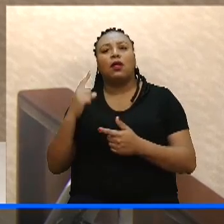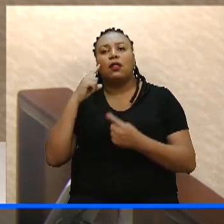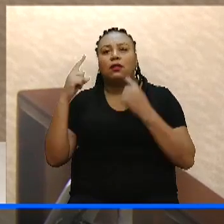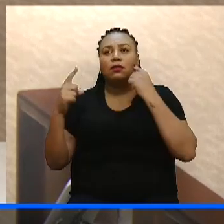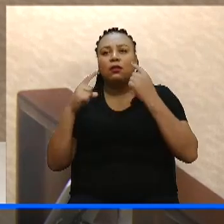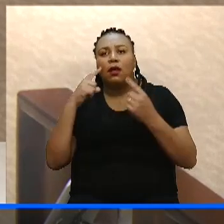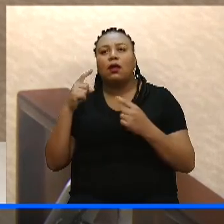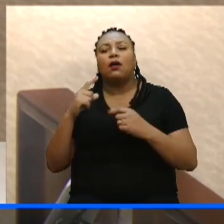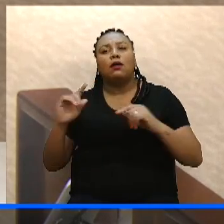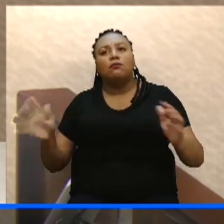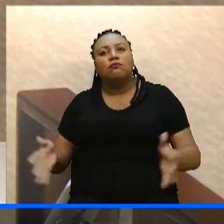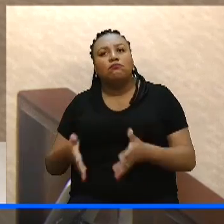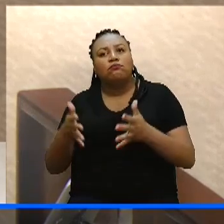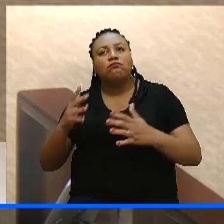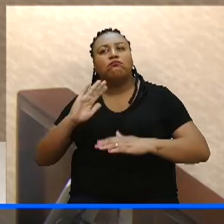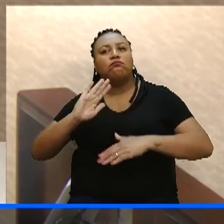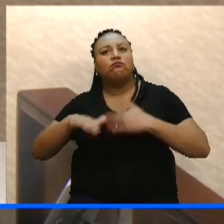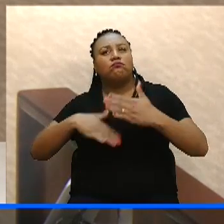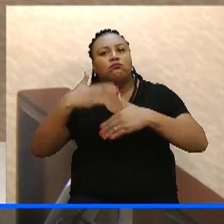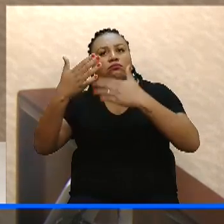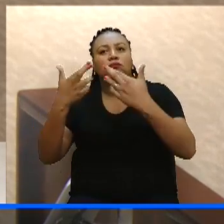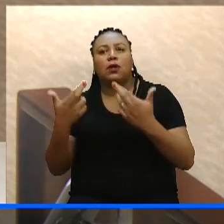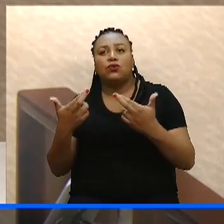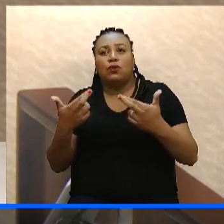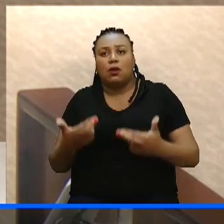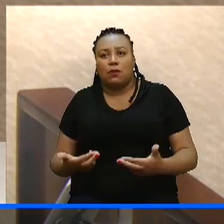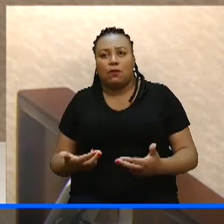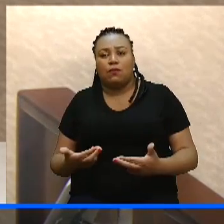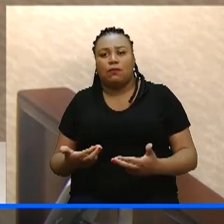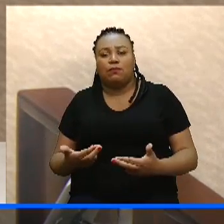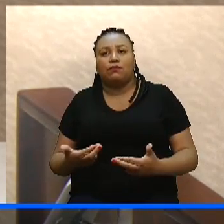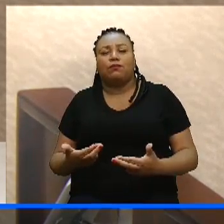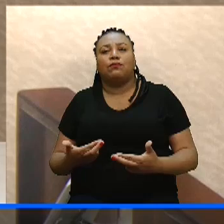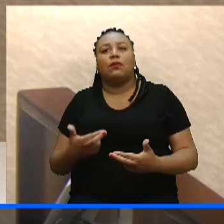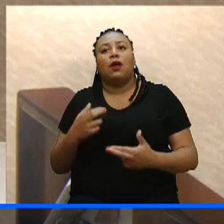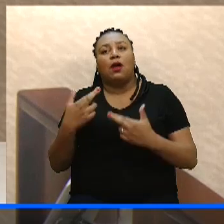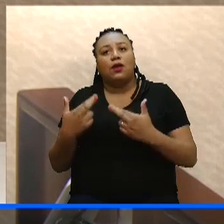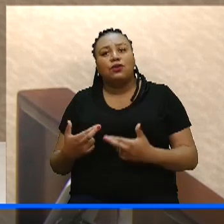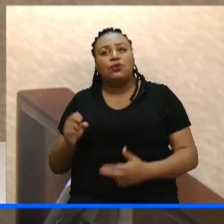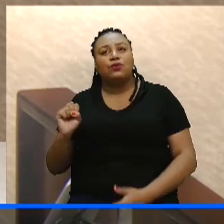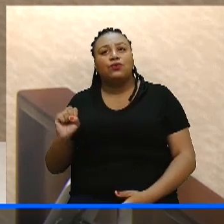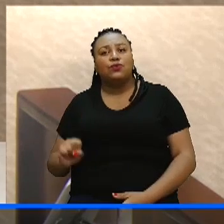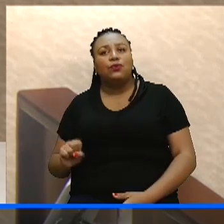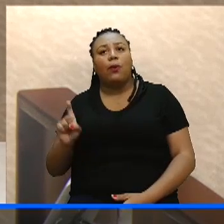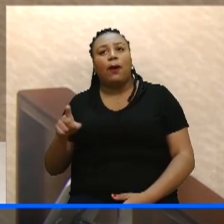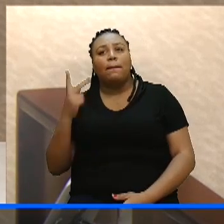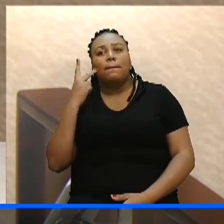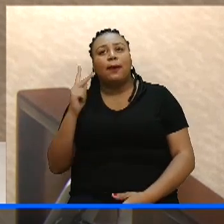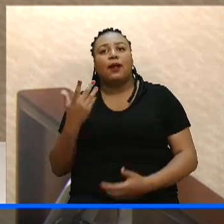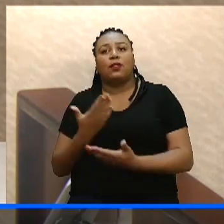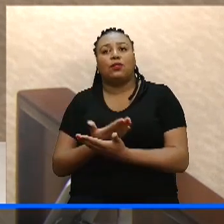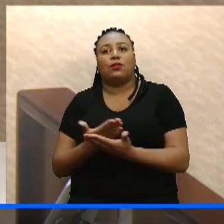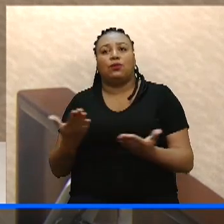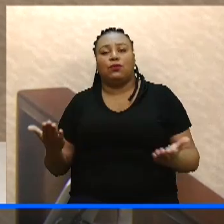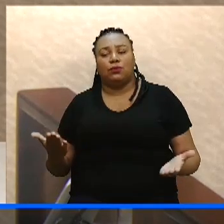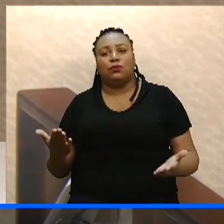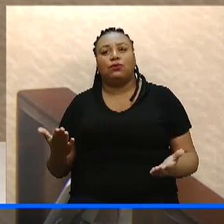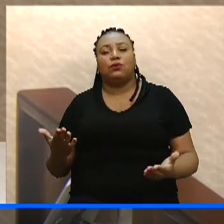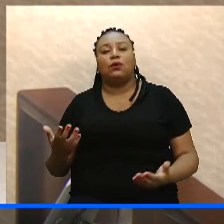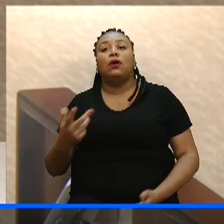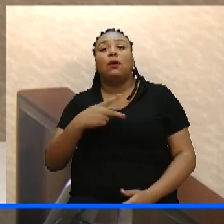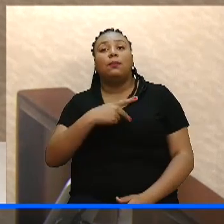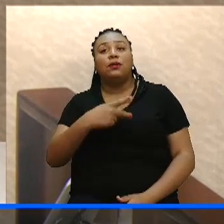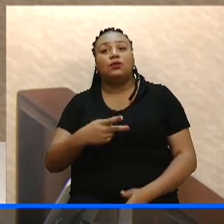para alavancar o desenvolvimento regional a zona sul e de todas presidida